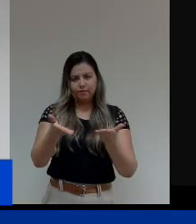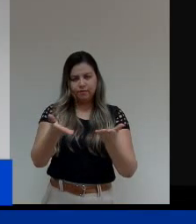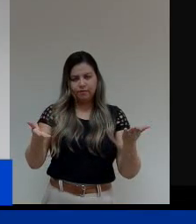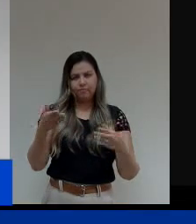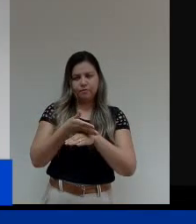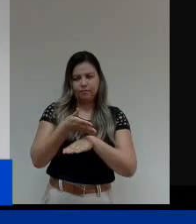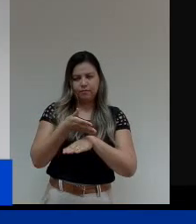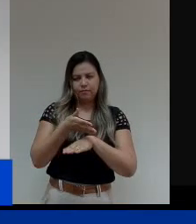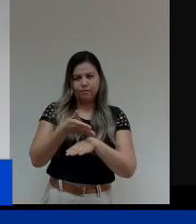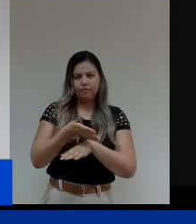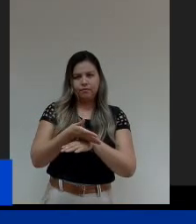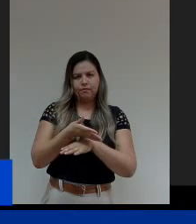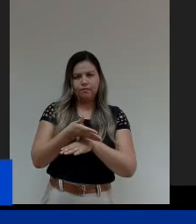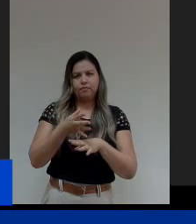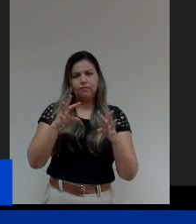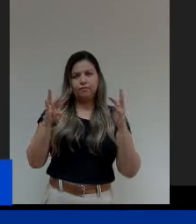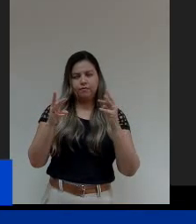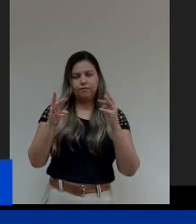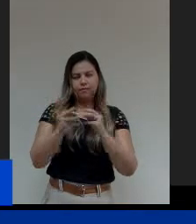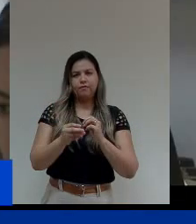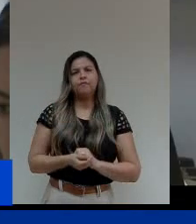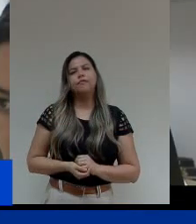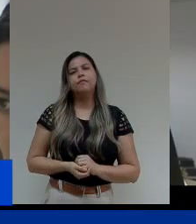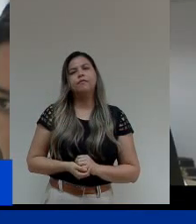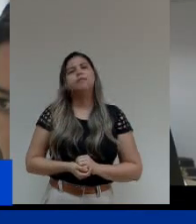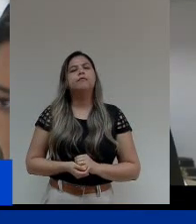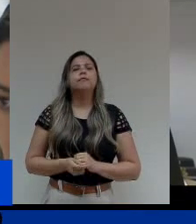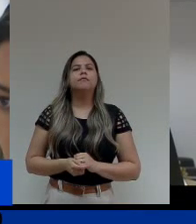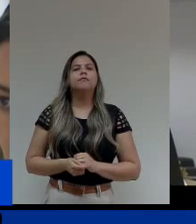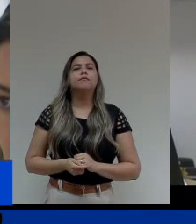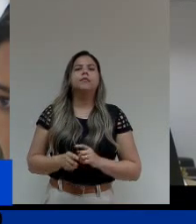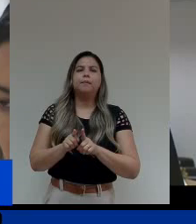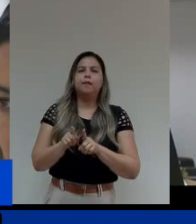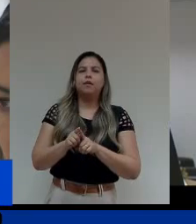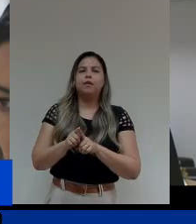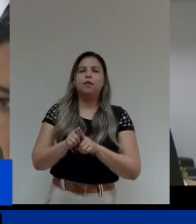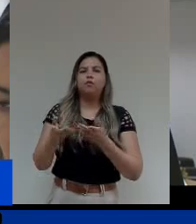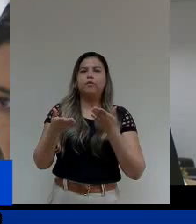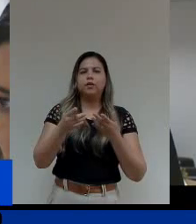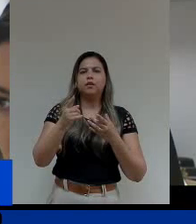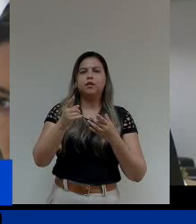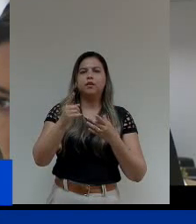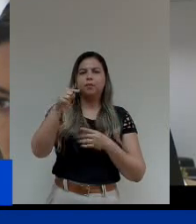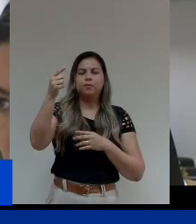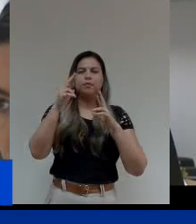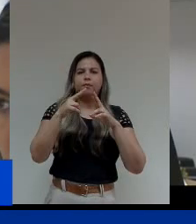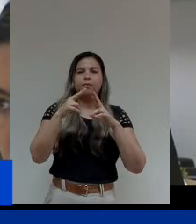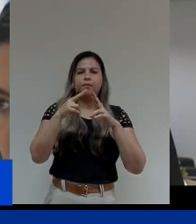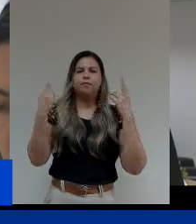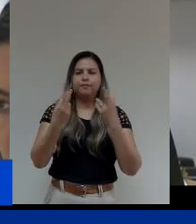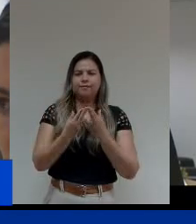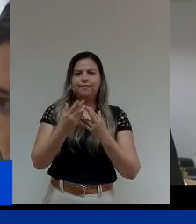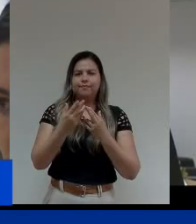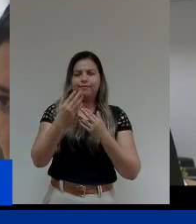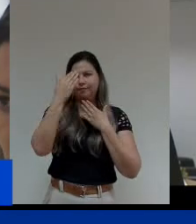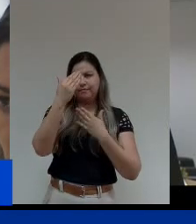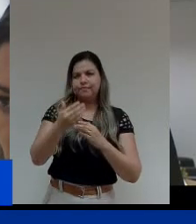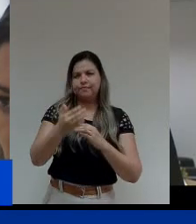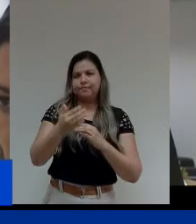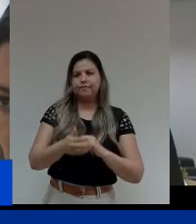de todos e de todas e os convocando e as convocando para a próxima sessão. Muito obrigado.